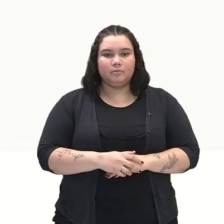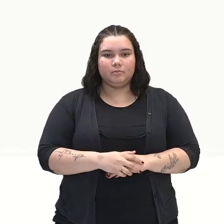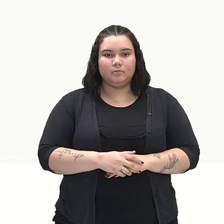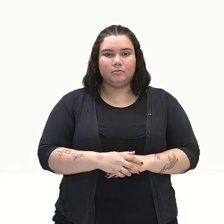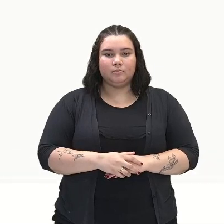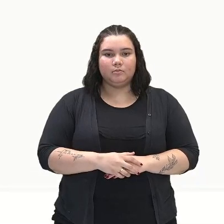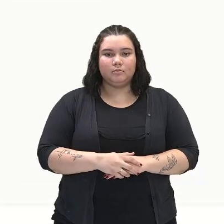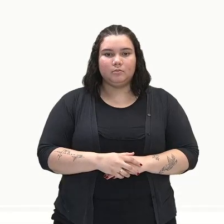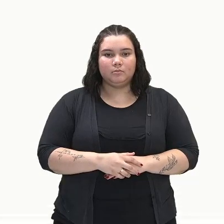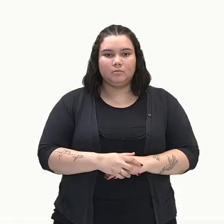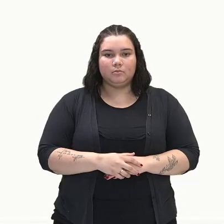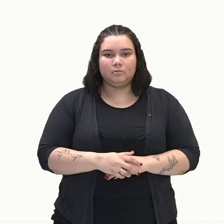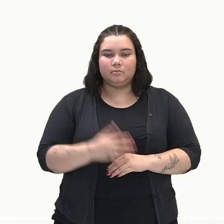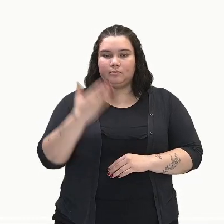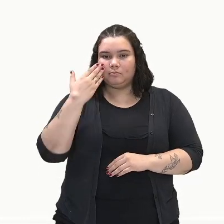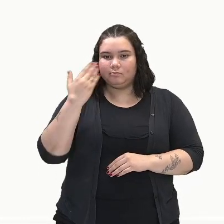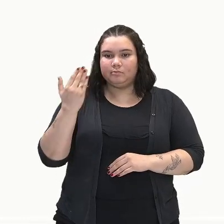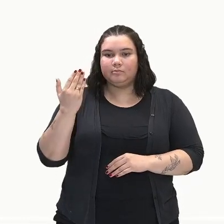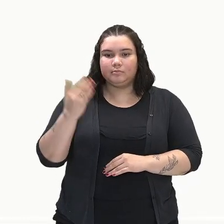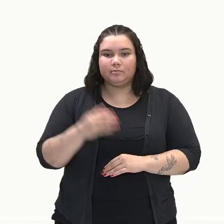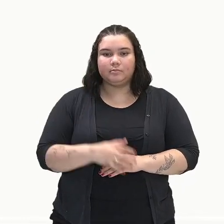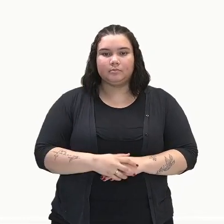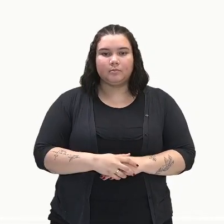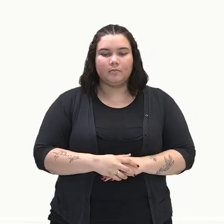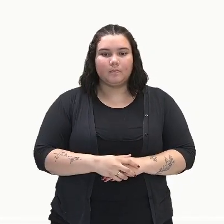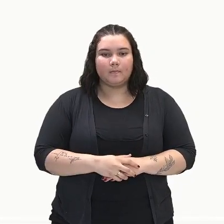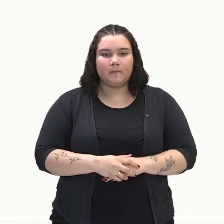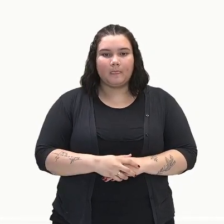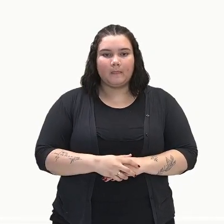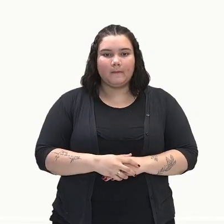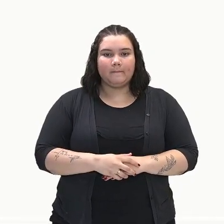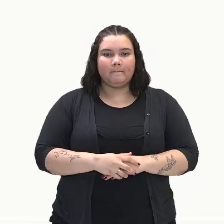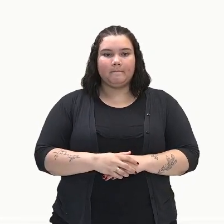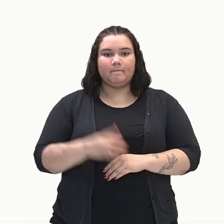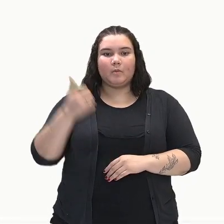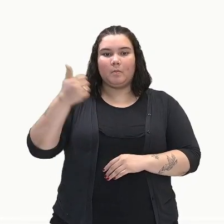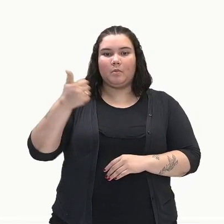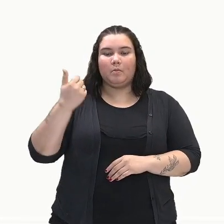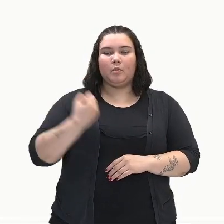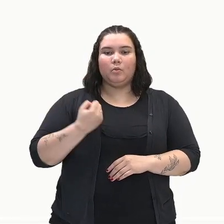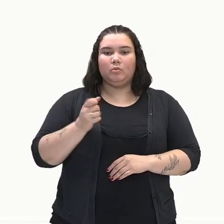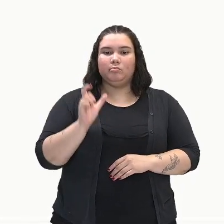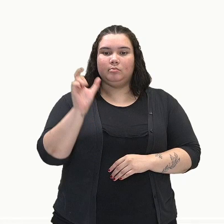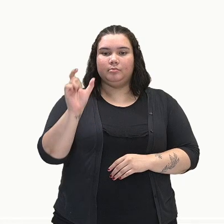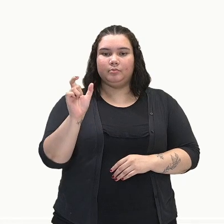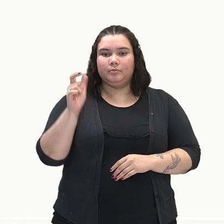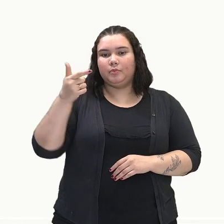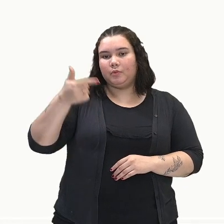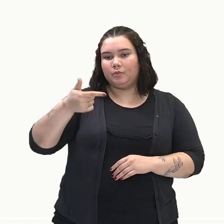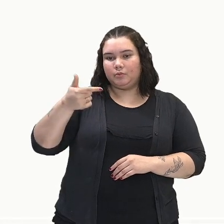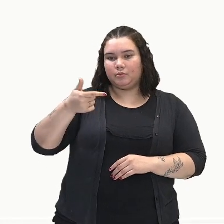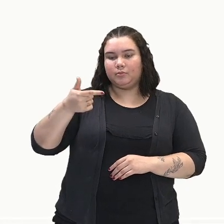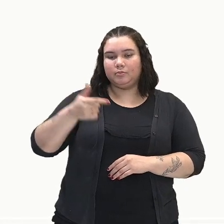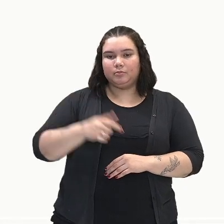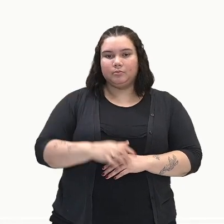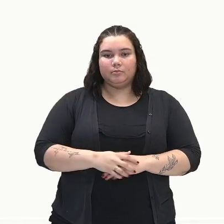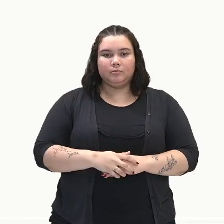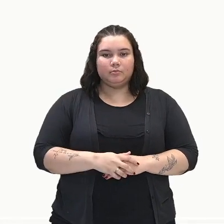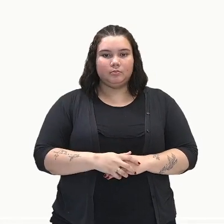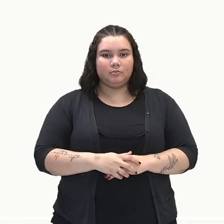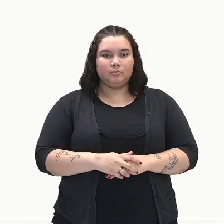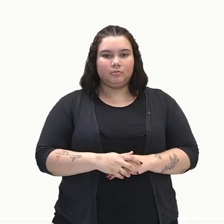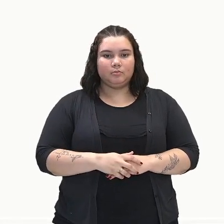ó, para a gente finalizar, tá? O primeiro termo da sequência aqui é o número 2,